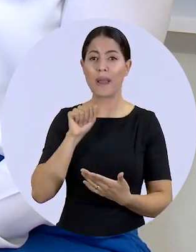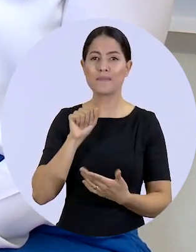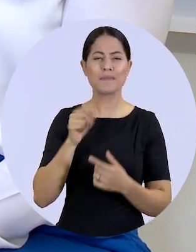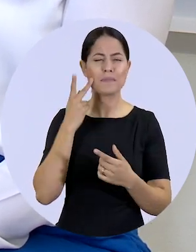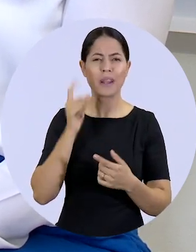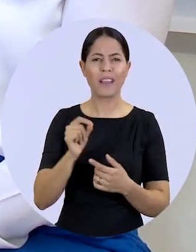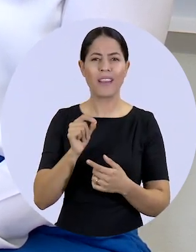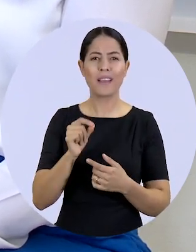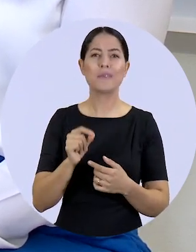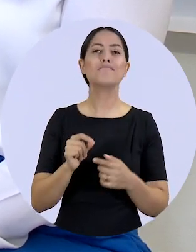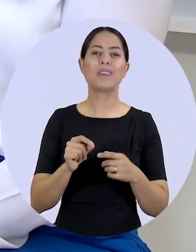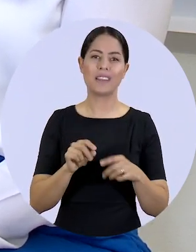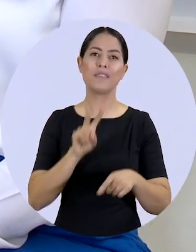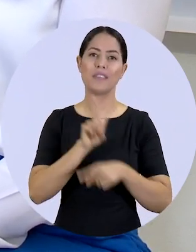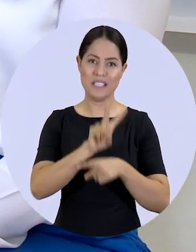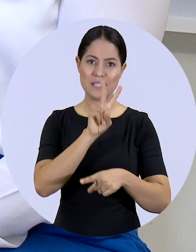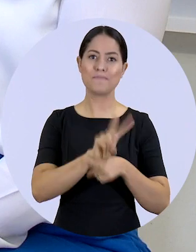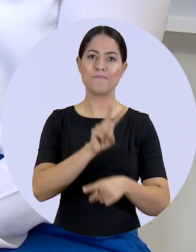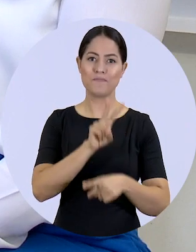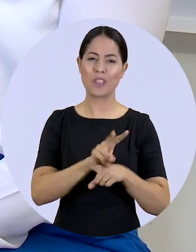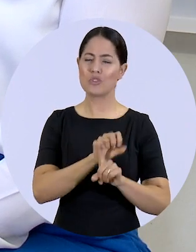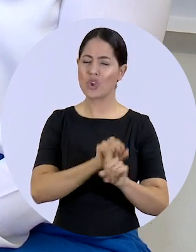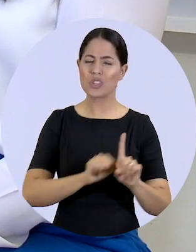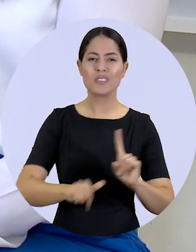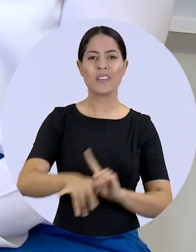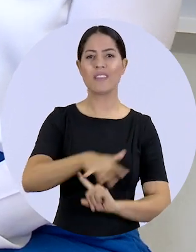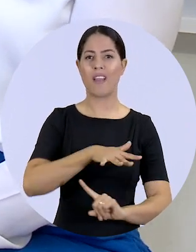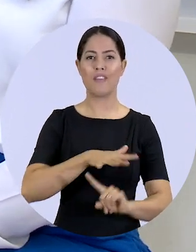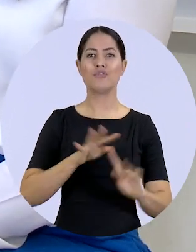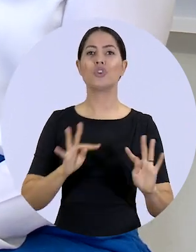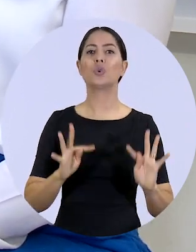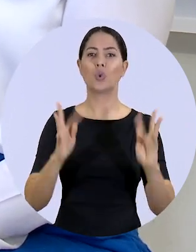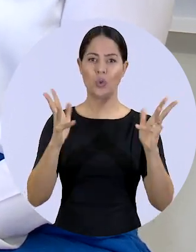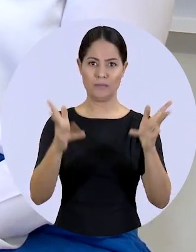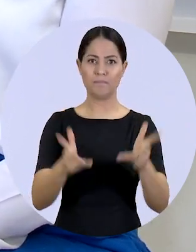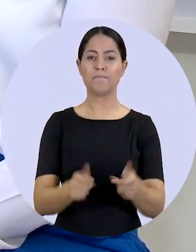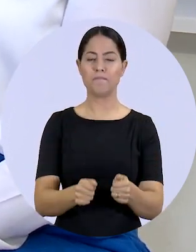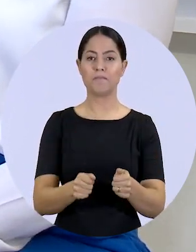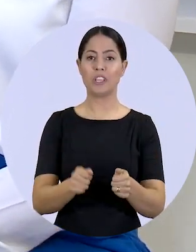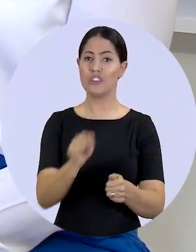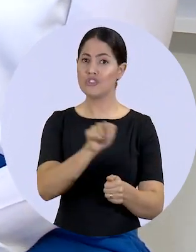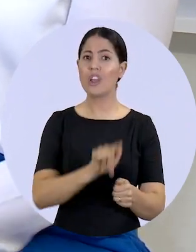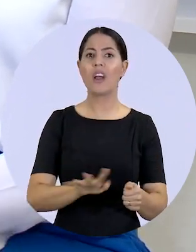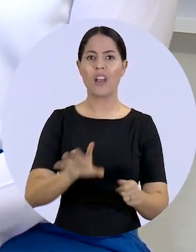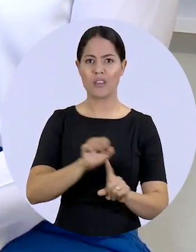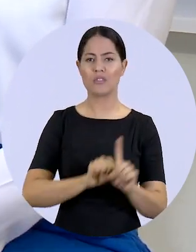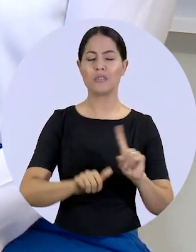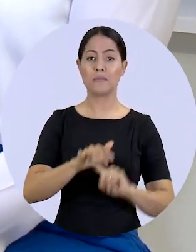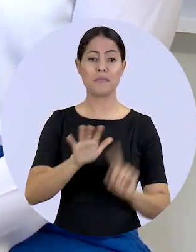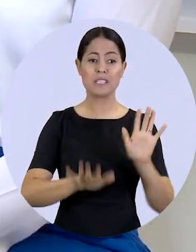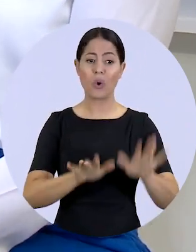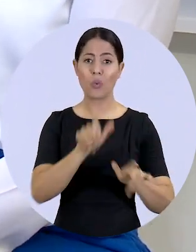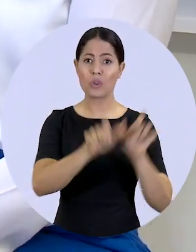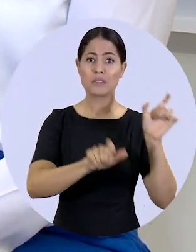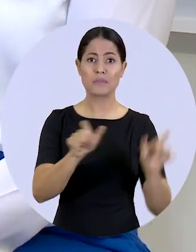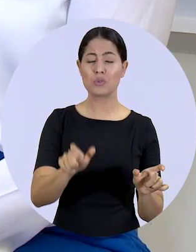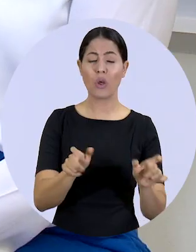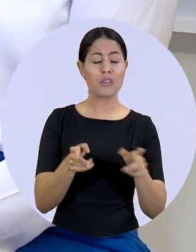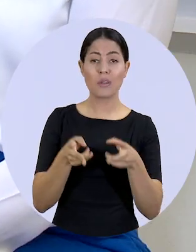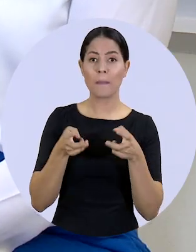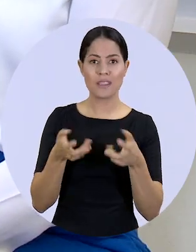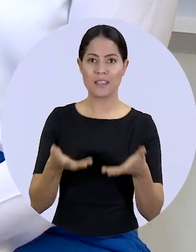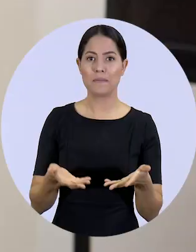para defender teses que são teses que interessam a sociedade como um todo, mas que boa parte das pessoas não conseguem perceber